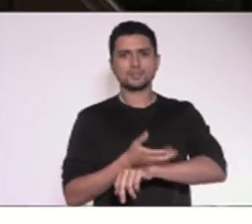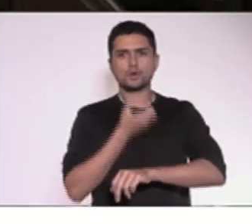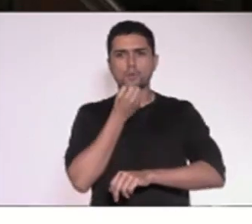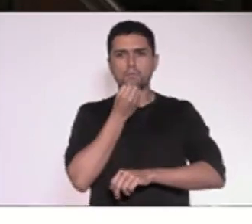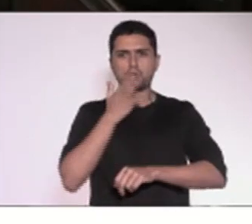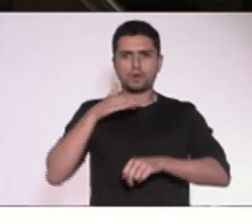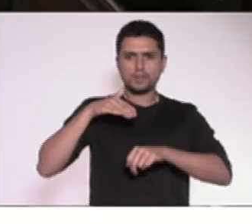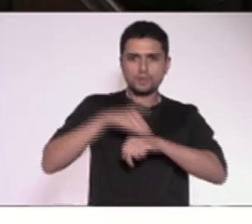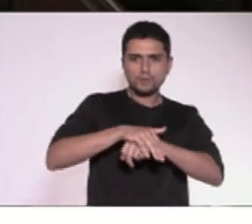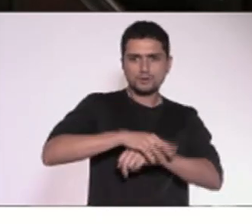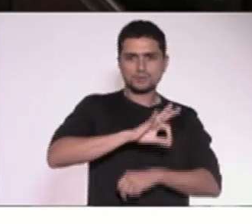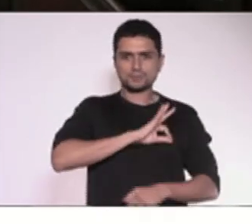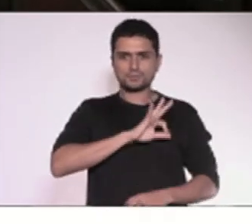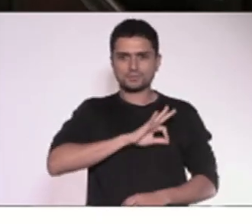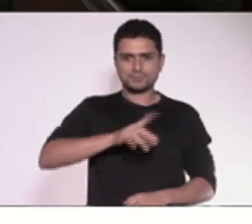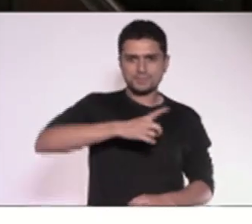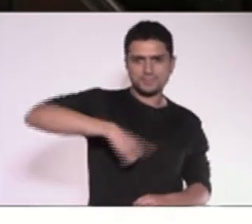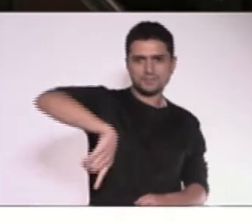poliçada!